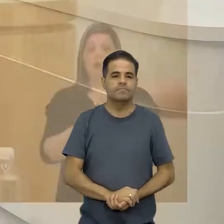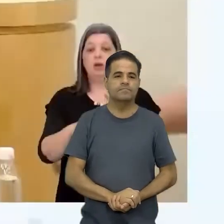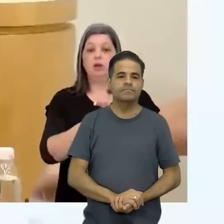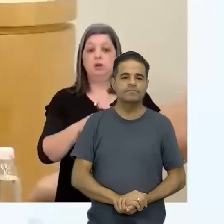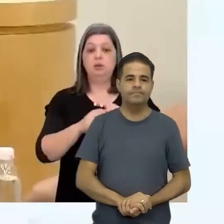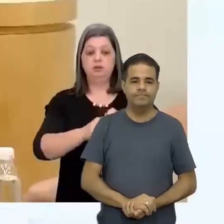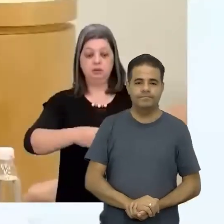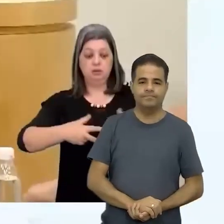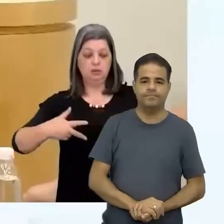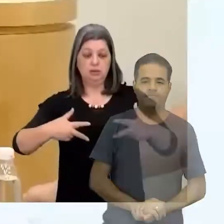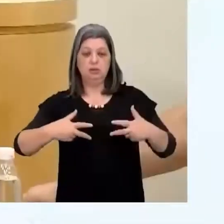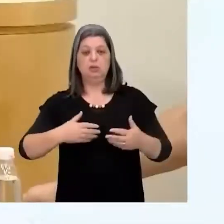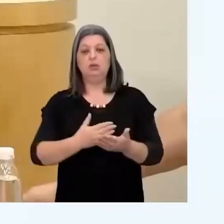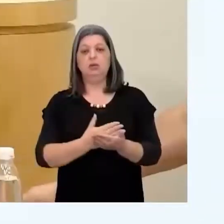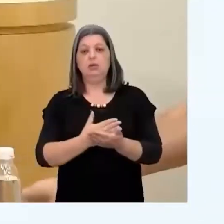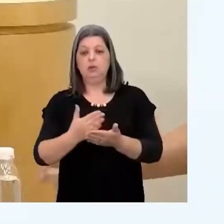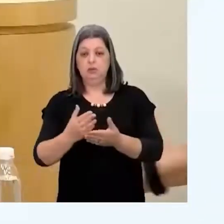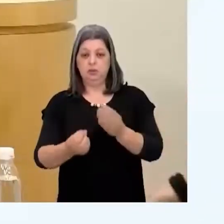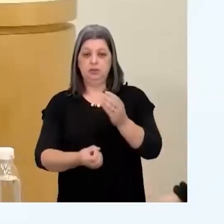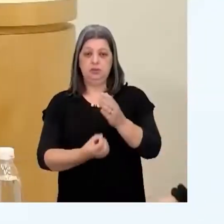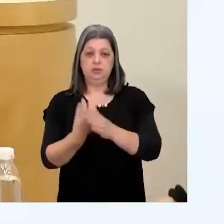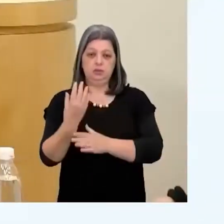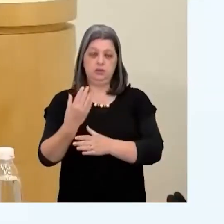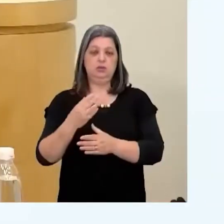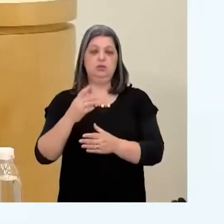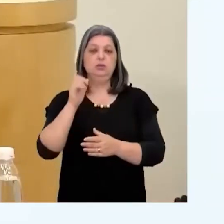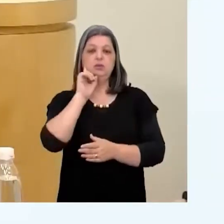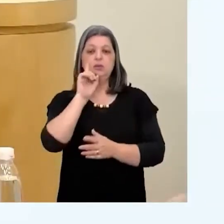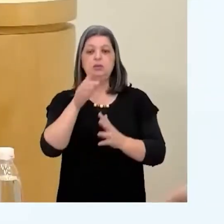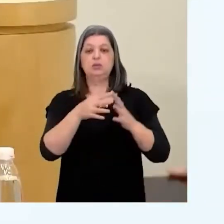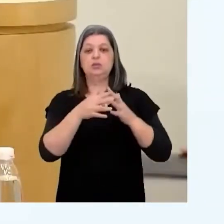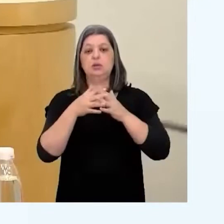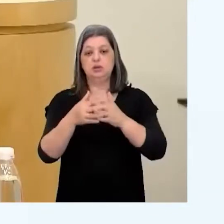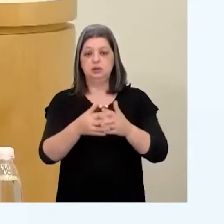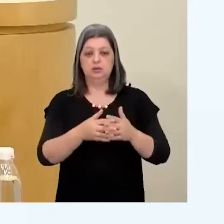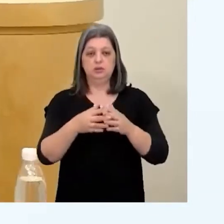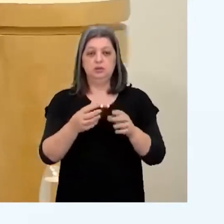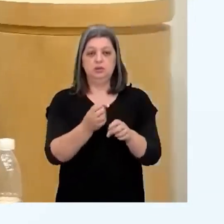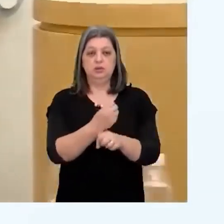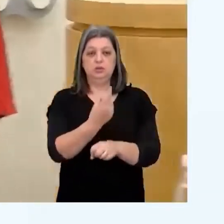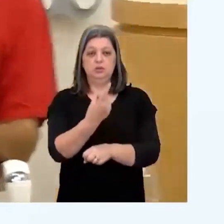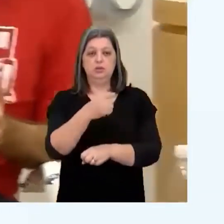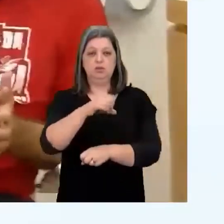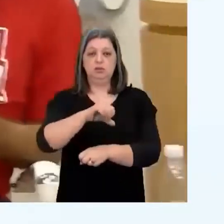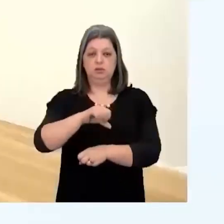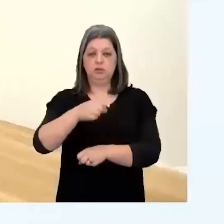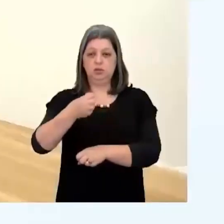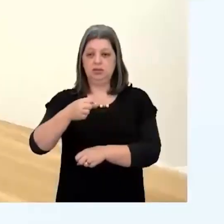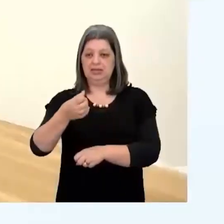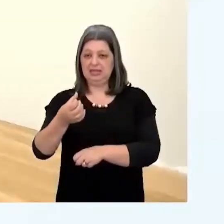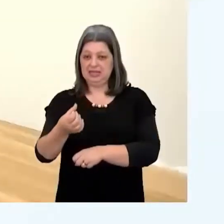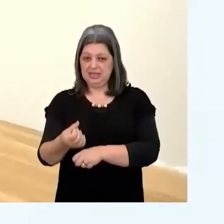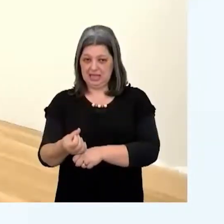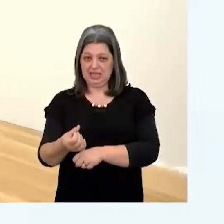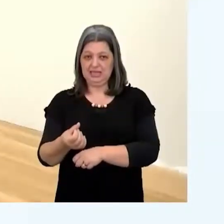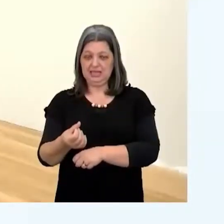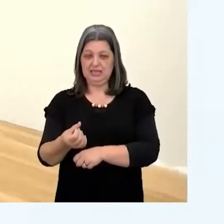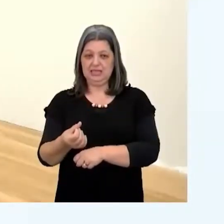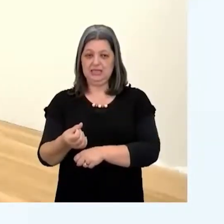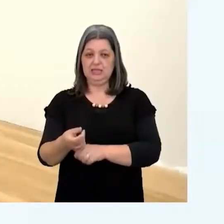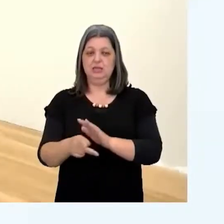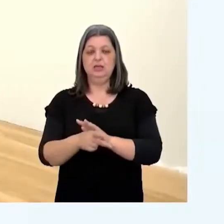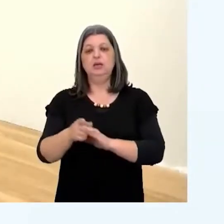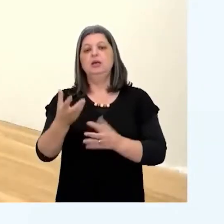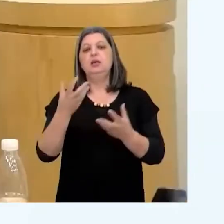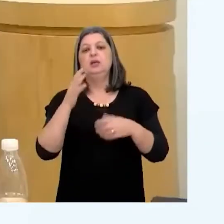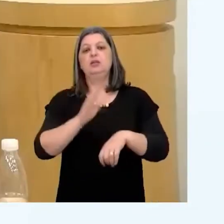O slam começou em Chicago, nos Estados Unidos, em 86, pelo Mark Smith. Ele queria fazer